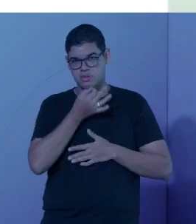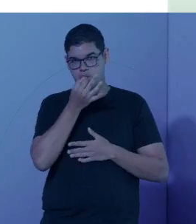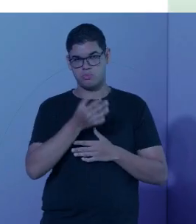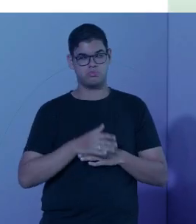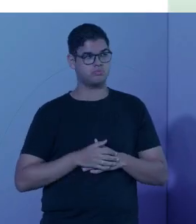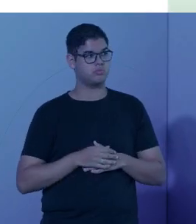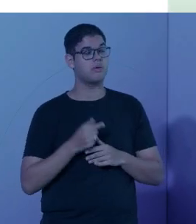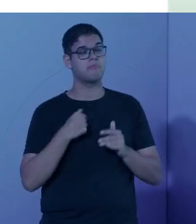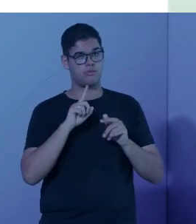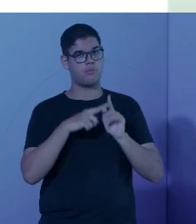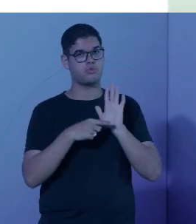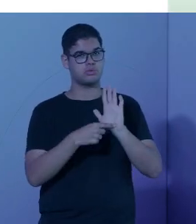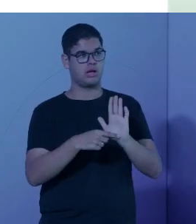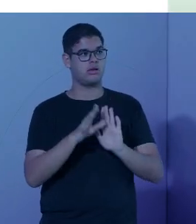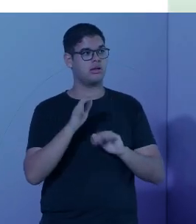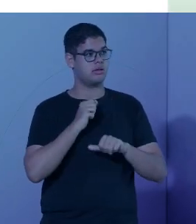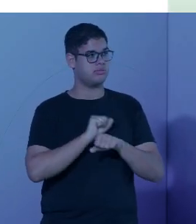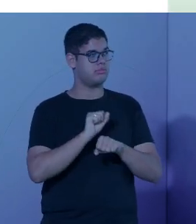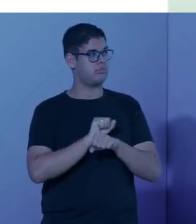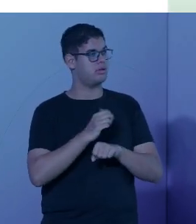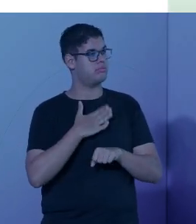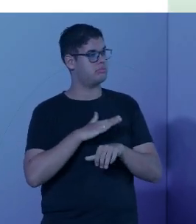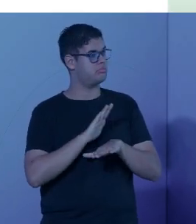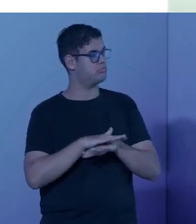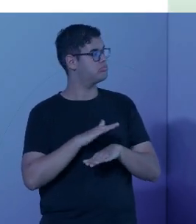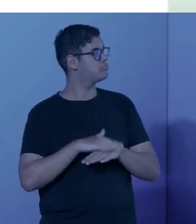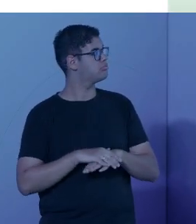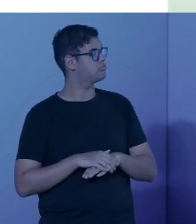Deixa eu só colocar um pouquinho de água aqui para mim, porque eu falo muito.